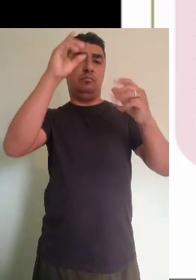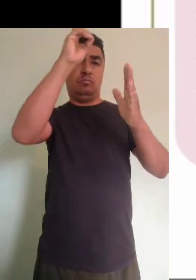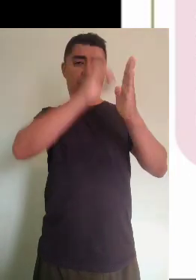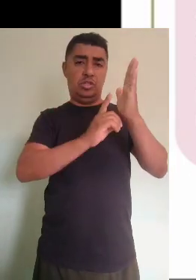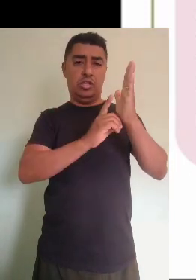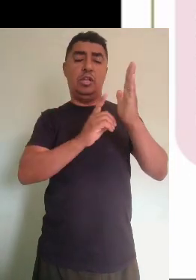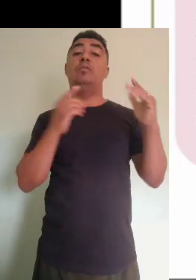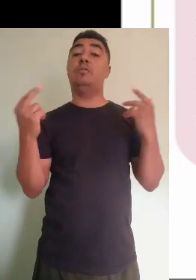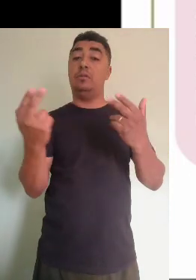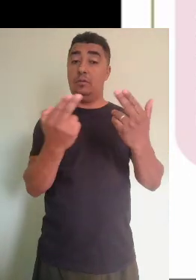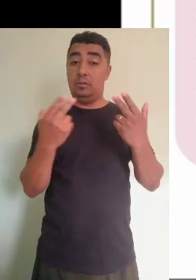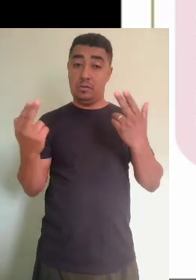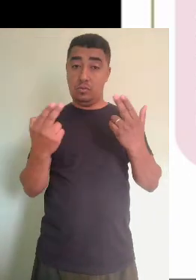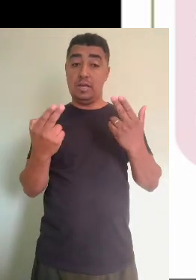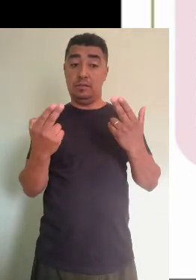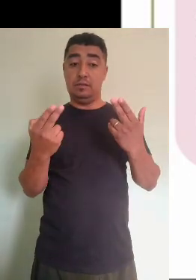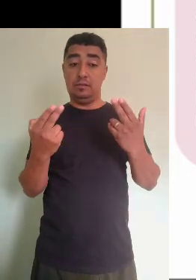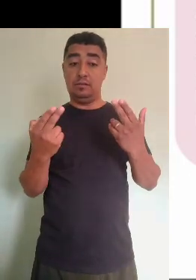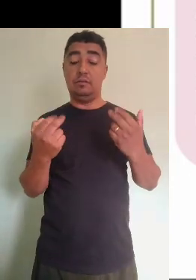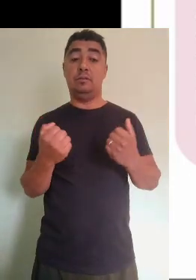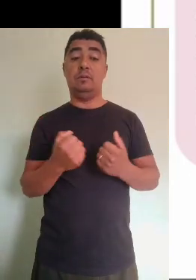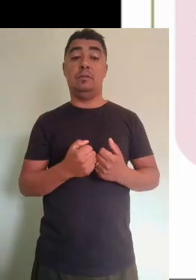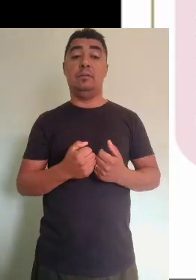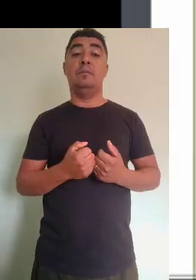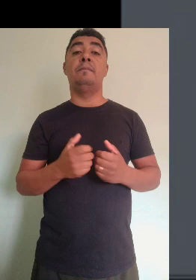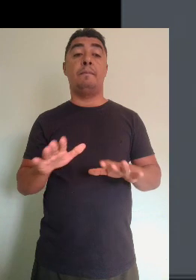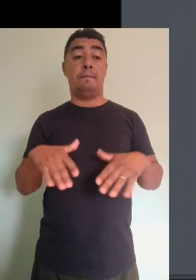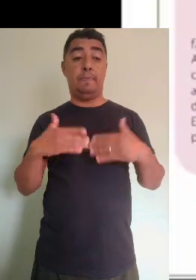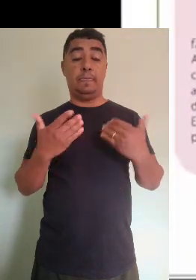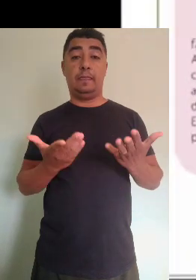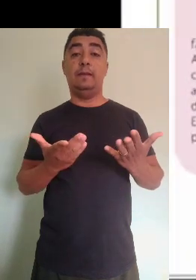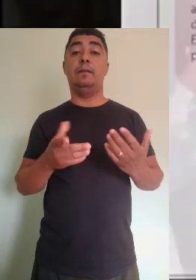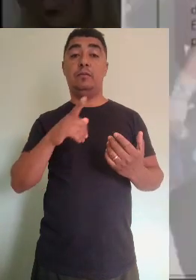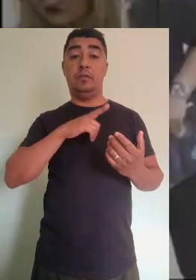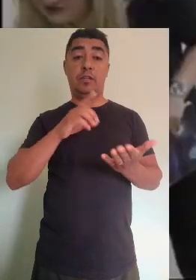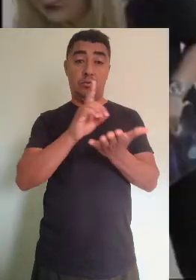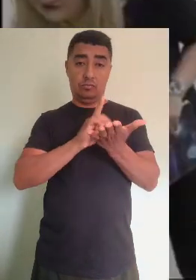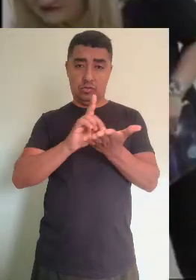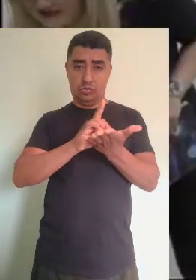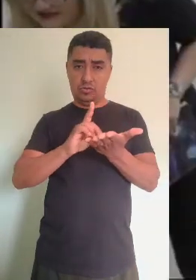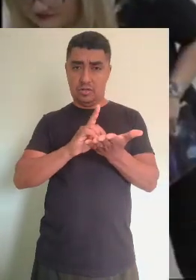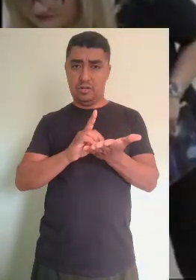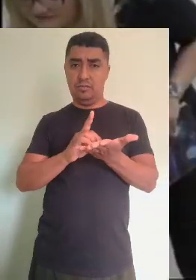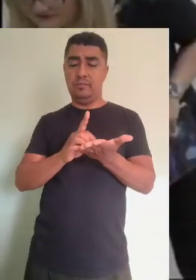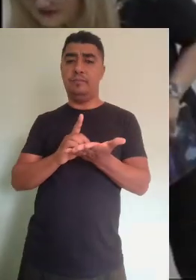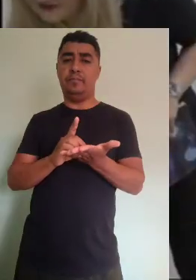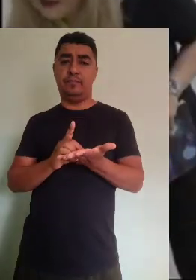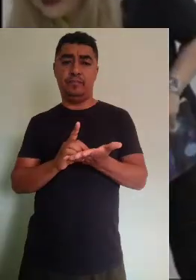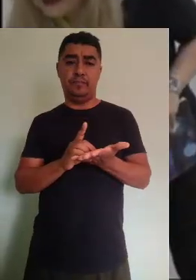direitos. Esses limites apenas podem ser determinados pela lei. Tá? Então, aqui a gente tem no